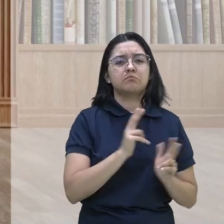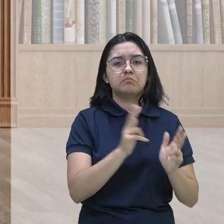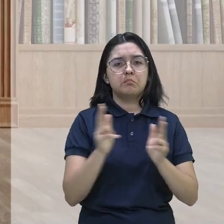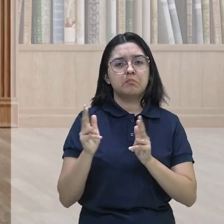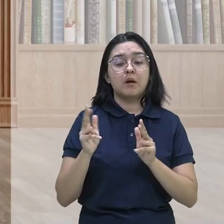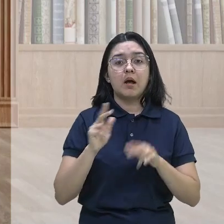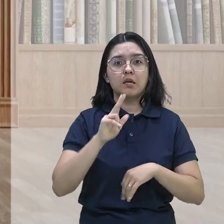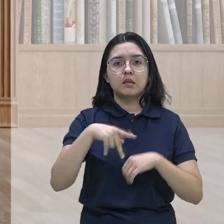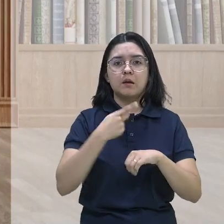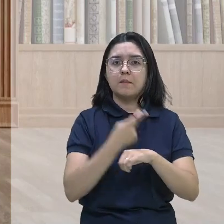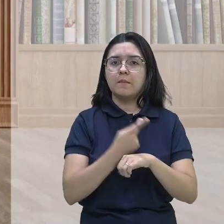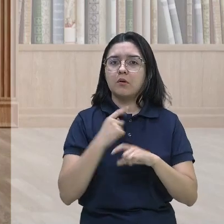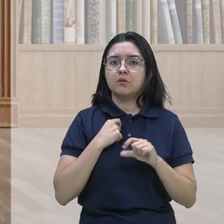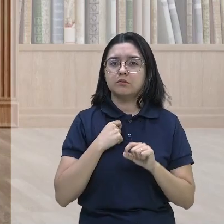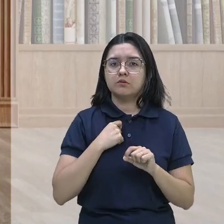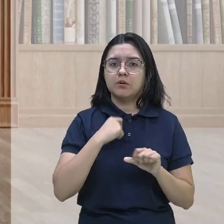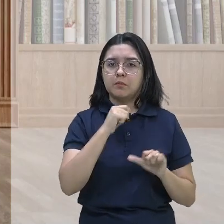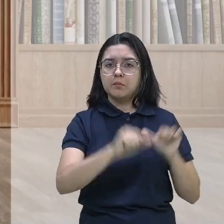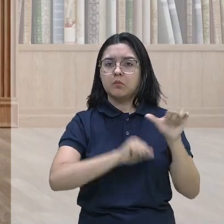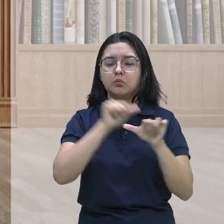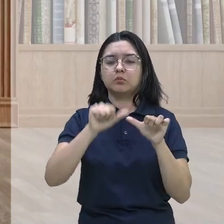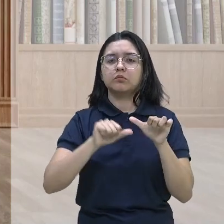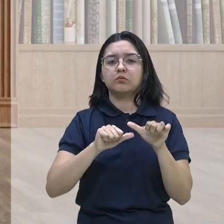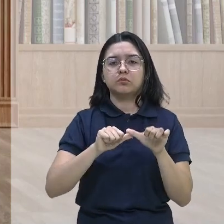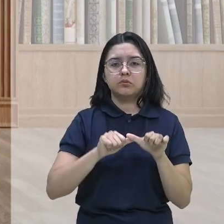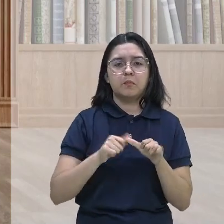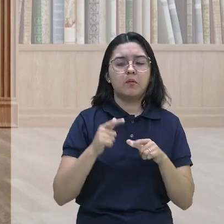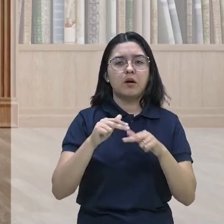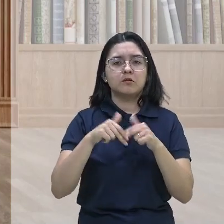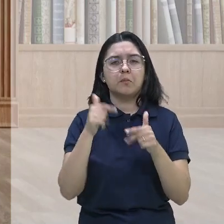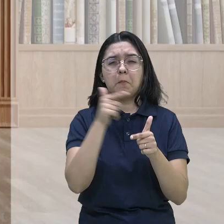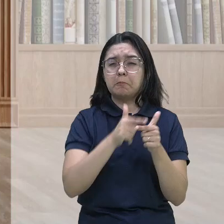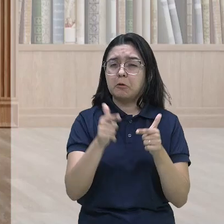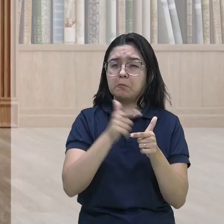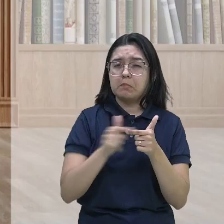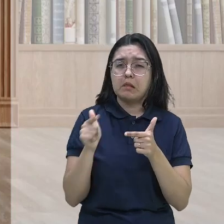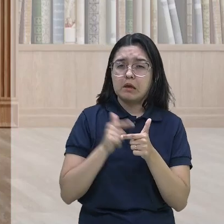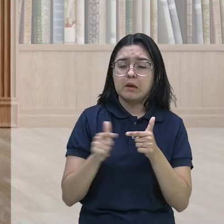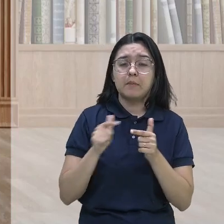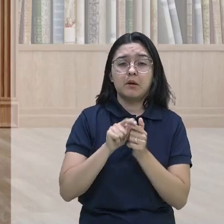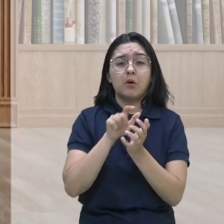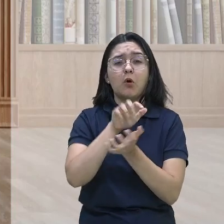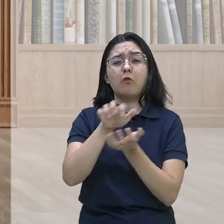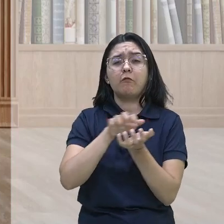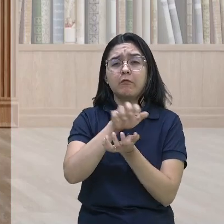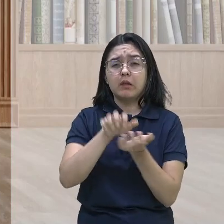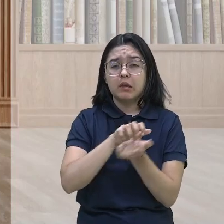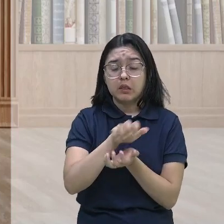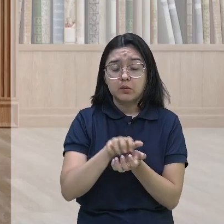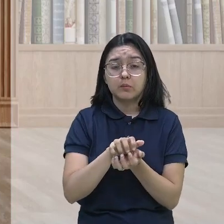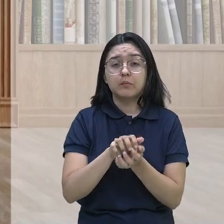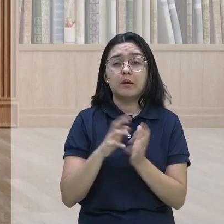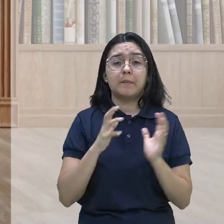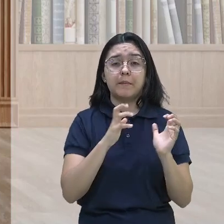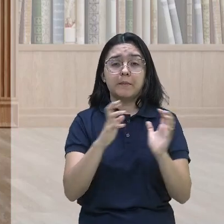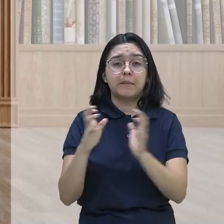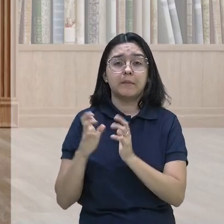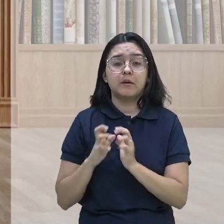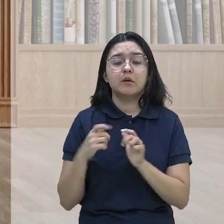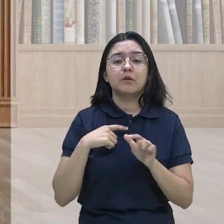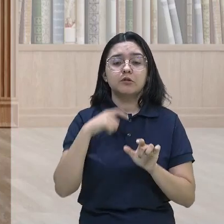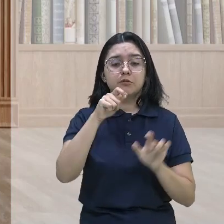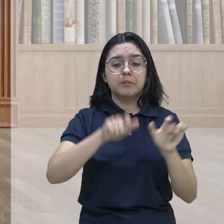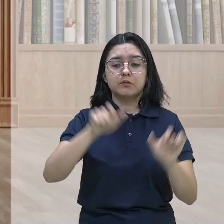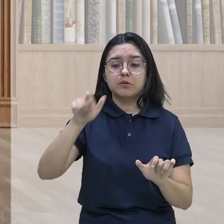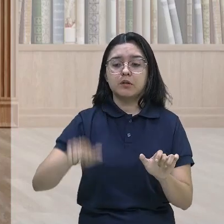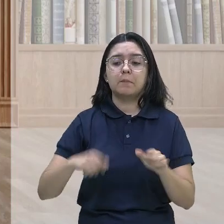e de repente essa harmonia é quebrada por algum problema. Esse problema é o conflito e a partir desse conflito os personagens